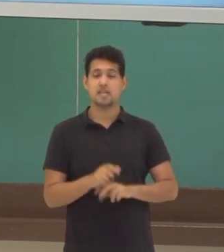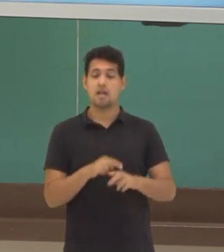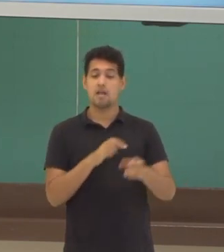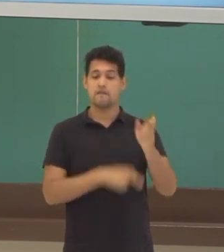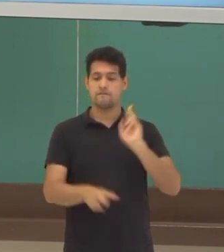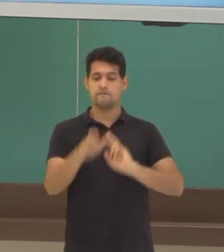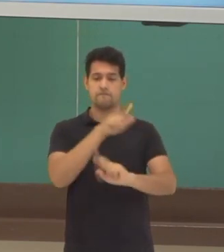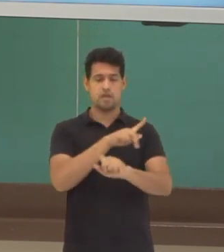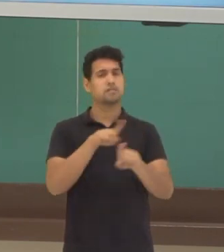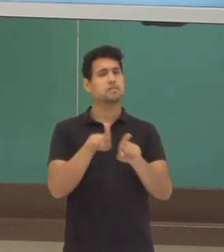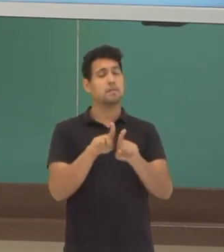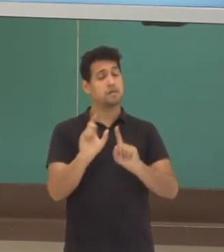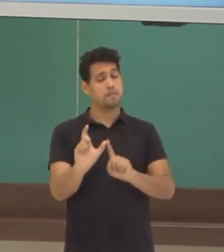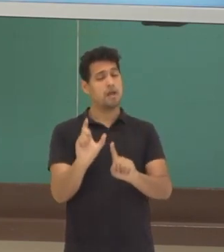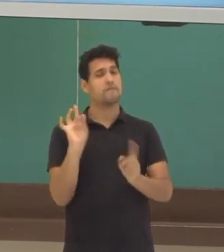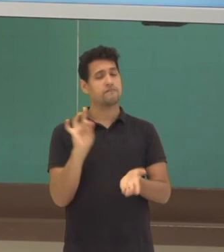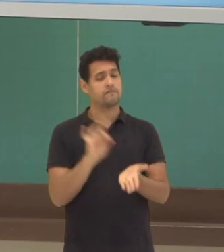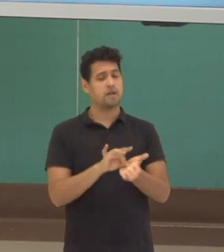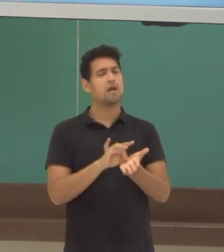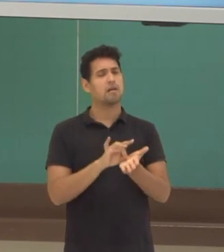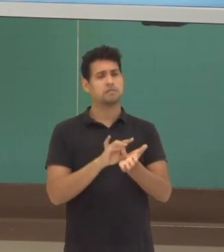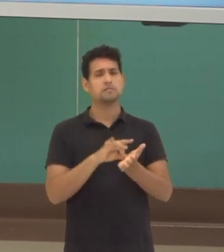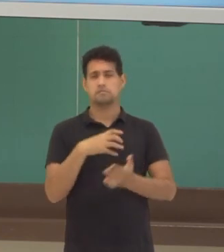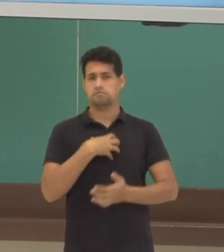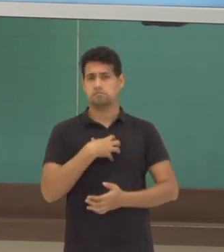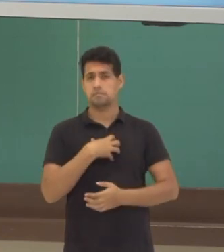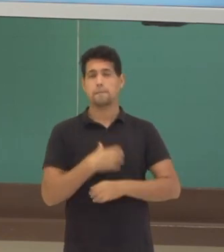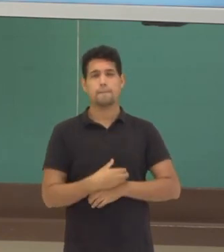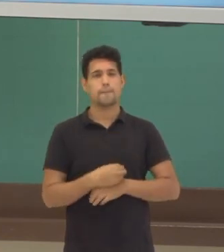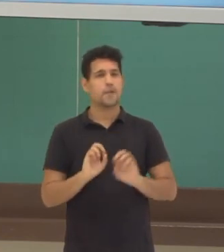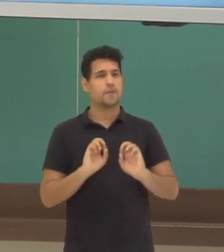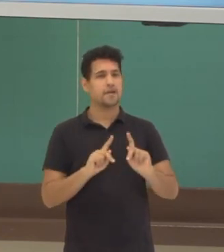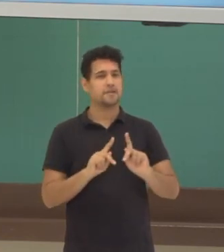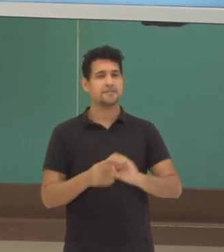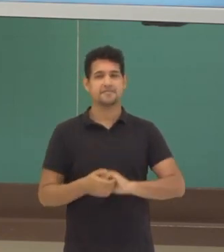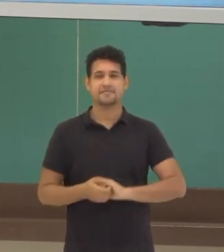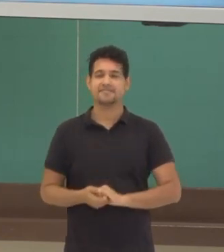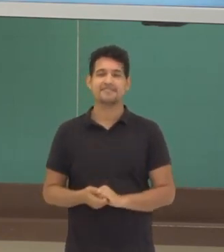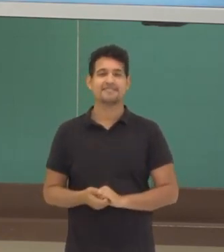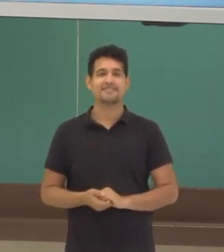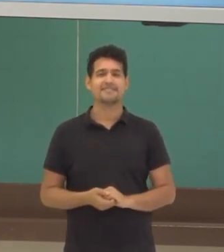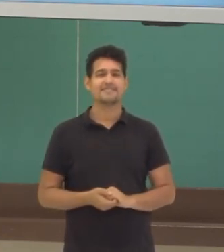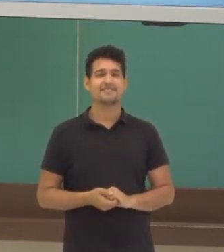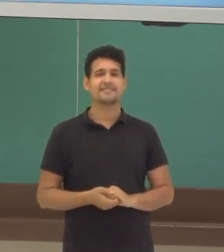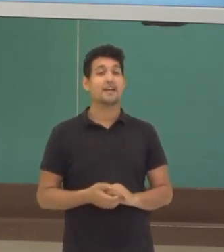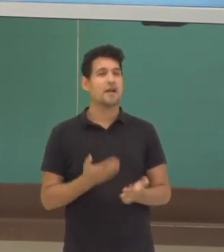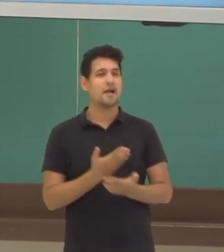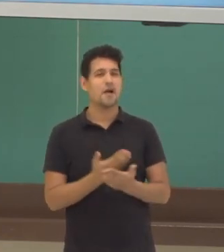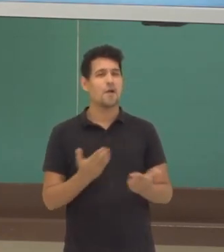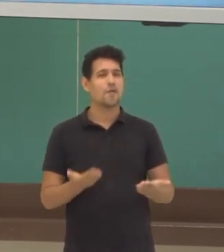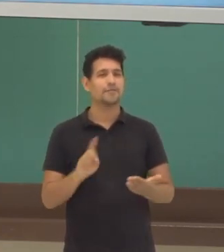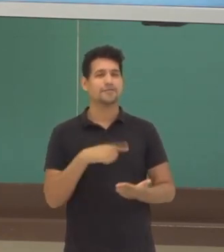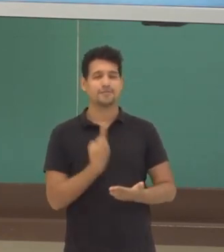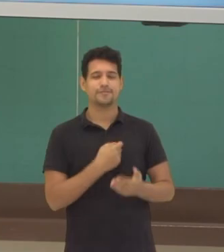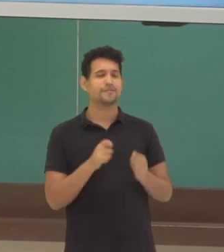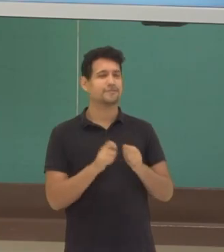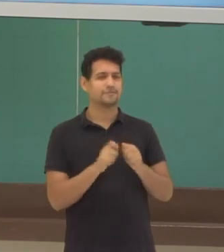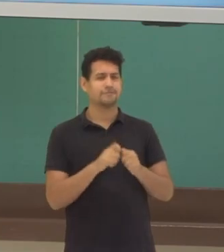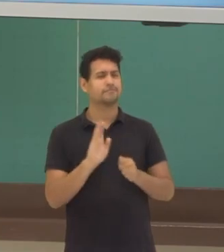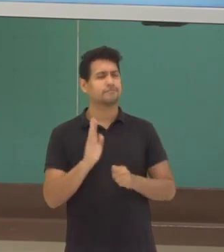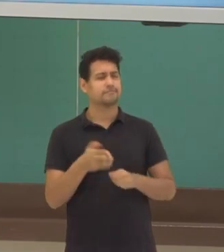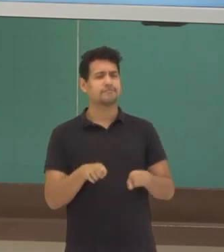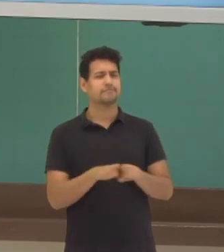quê, pessoal? Né, dentro do texto, eles criam ali metáforas, procuram explicar de uma forma mais